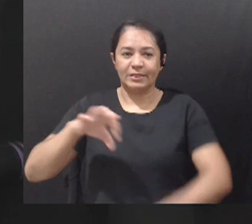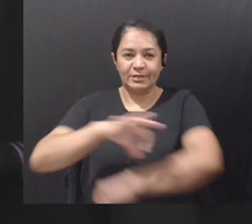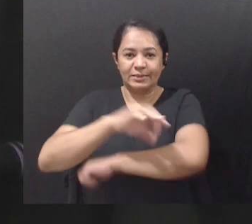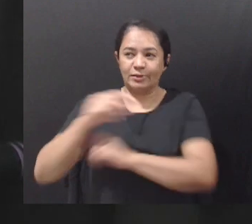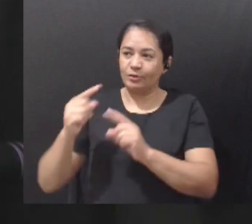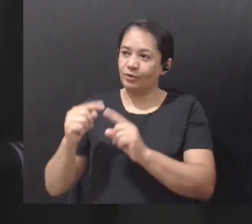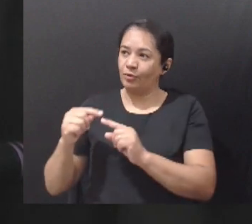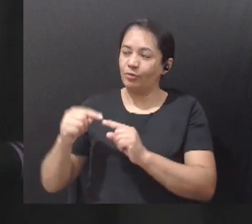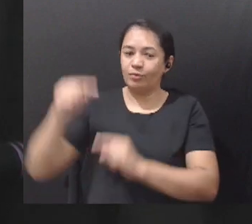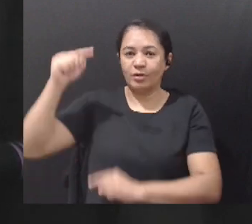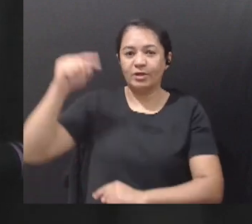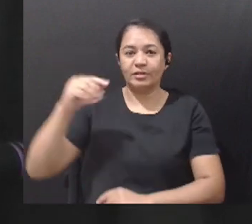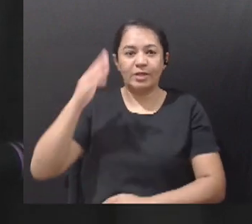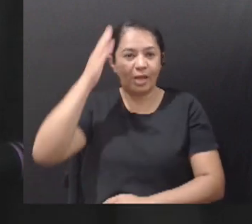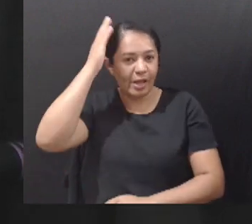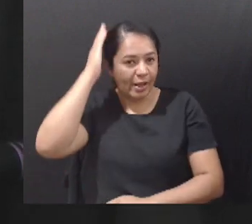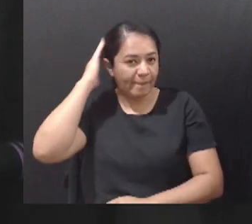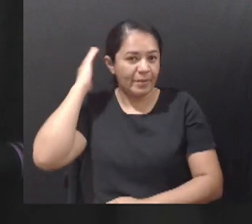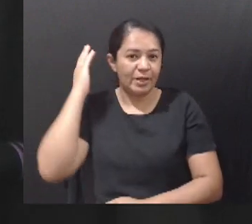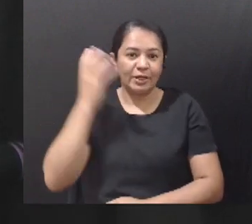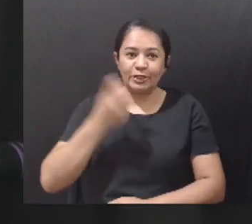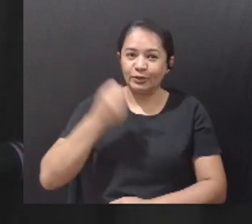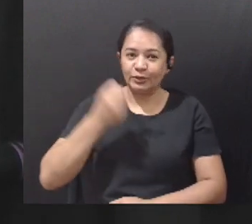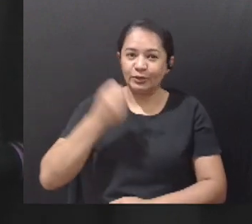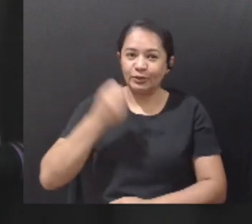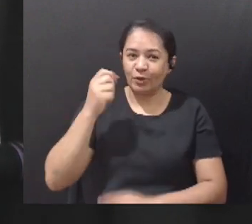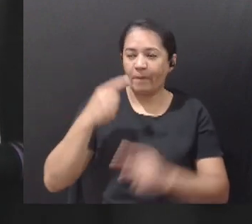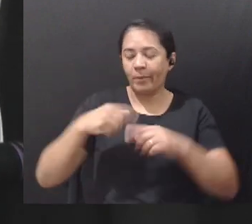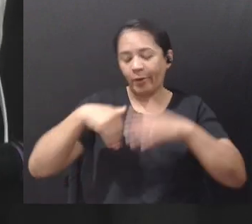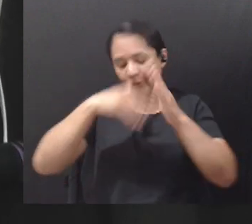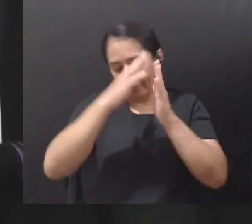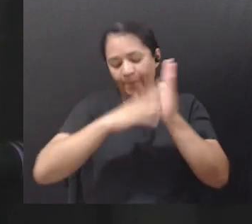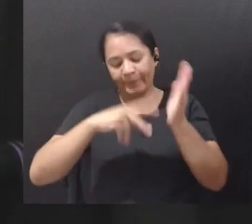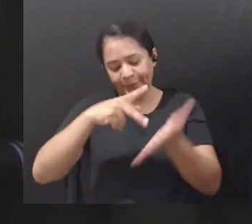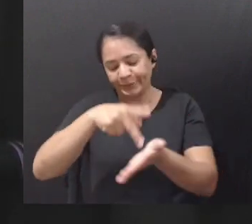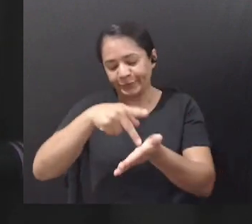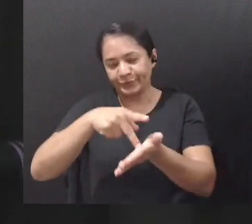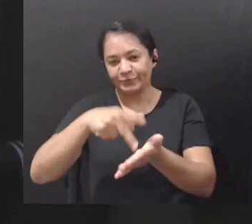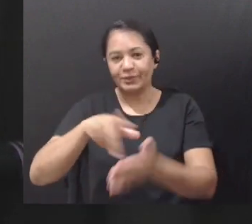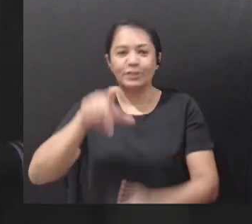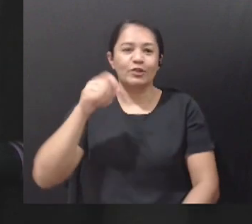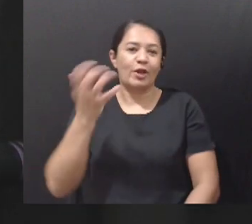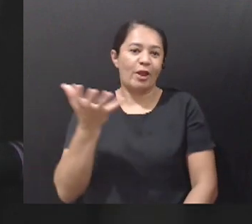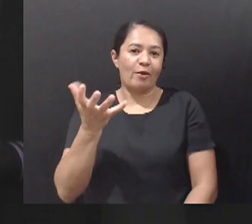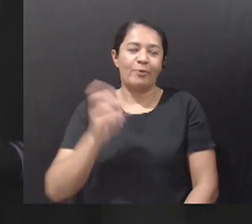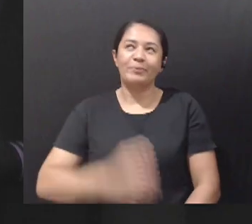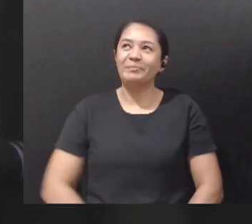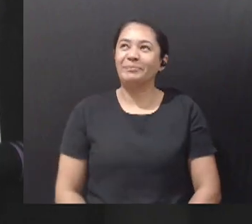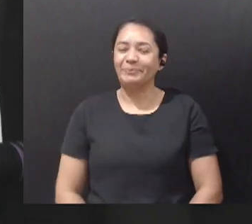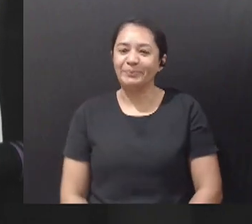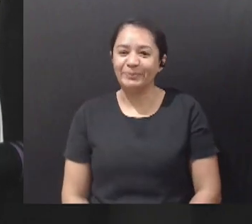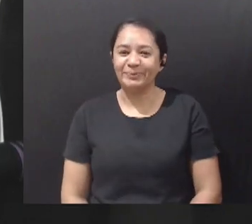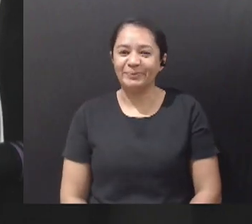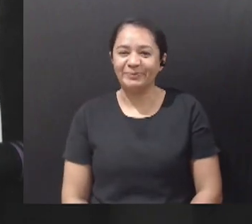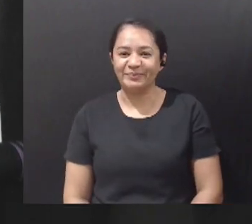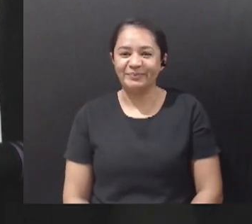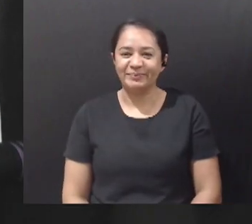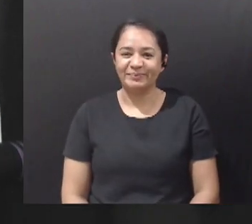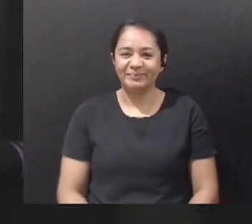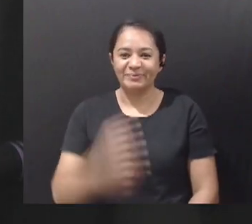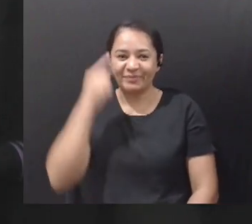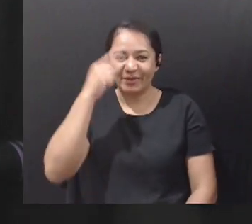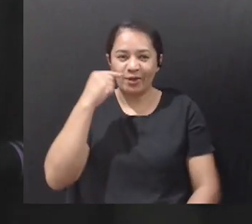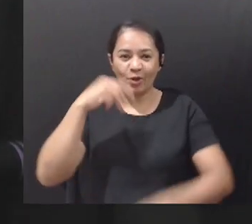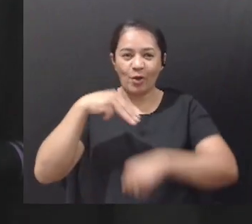escuros, quer dizer, castanho escuro que a gente pinta, né? Essa é a verdade, a gente escolhe a cor que quiser. Tenho olhos castanhos, estou de